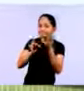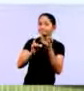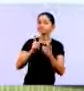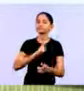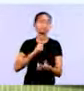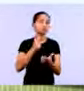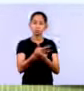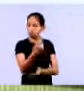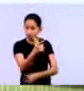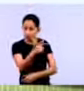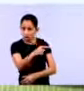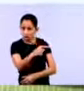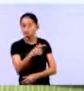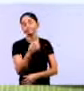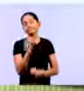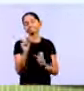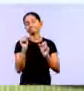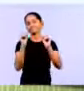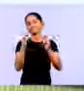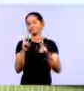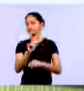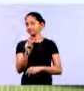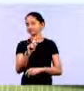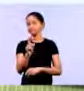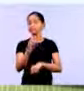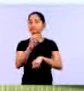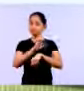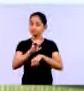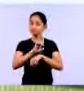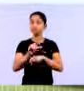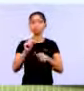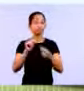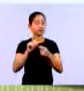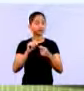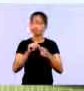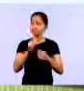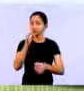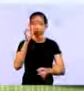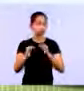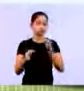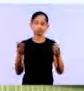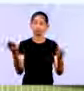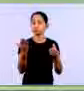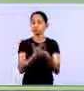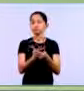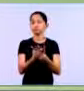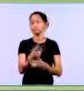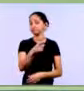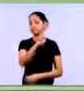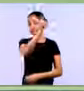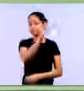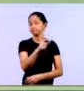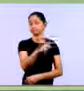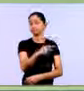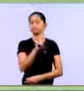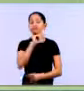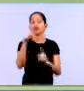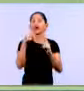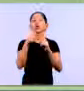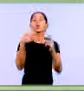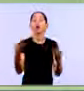não pagou. Se o sujeito passivo não pagou, o Estado vai executar judicialmente. A execução fiscal tem por